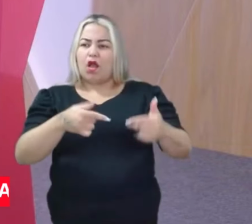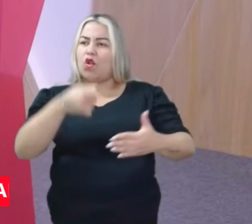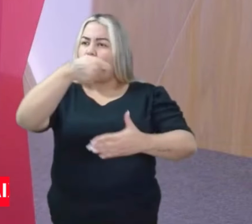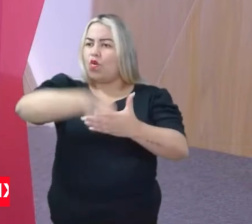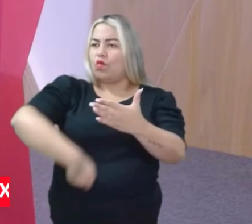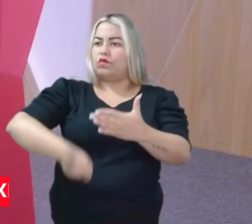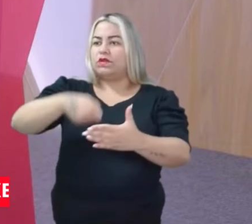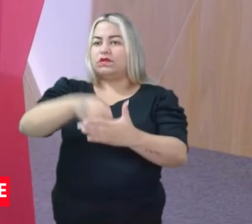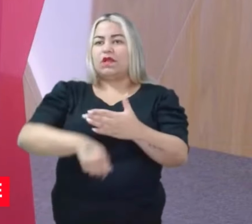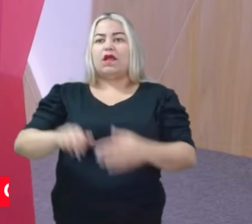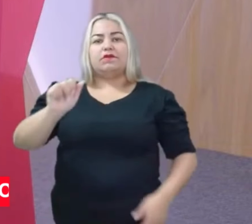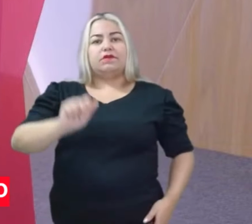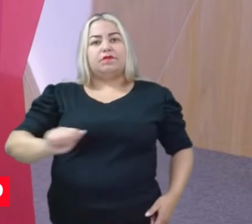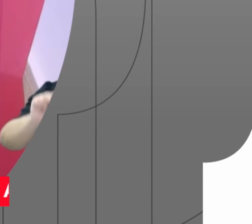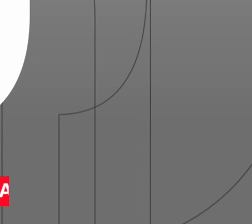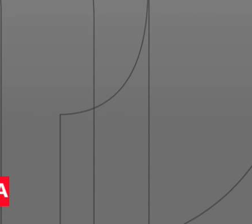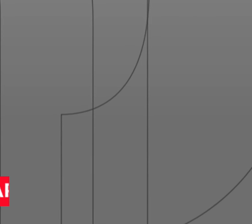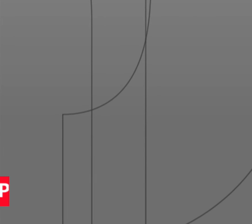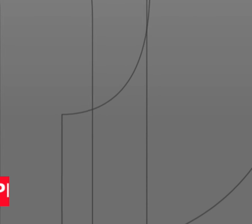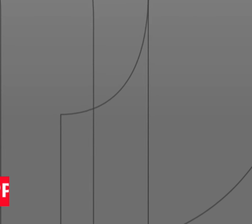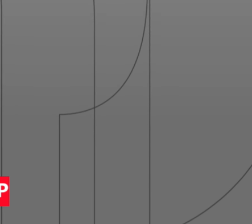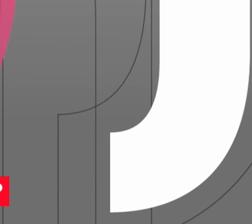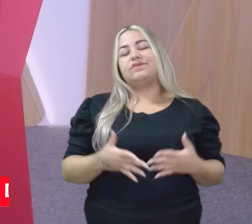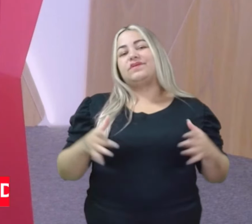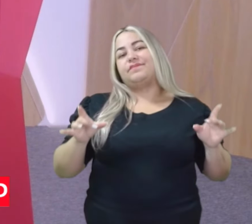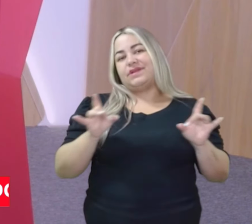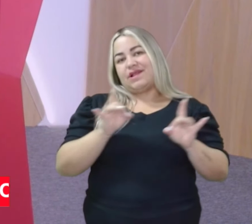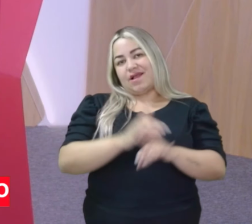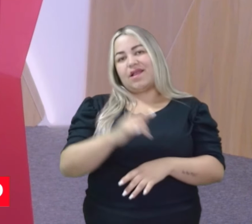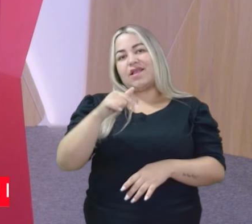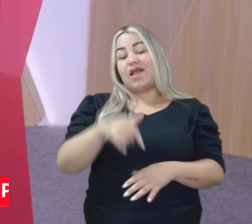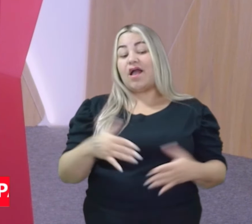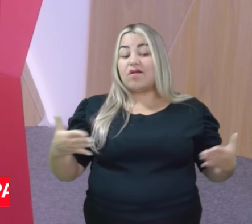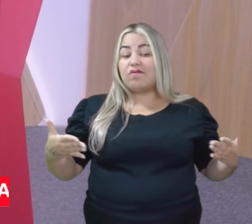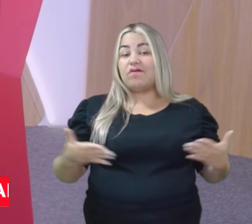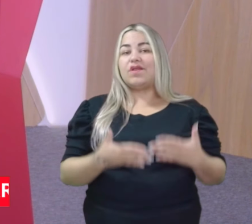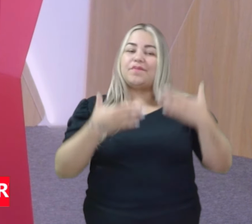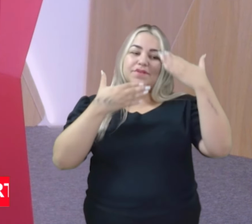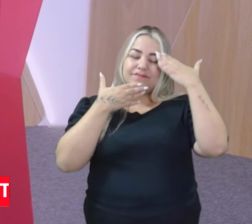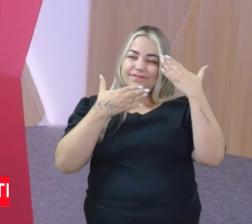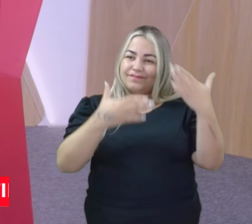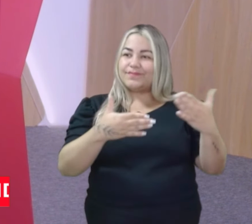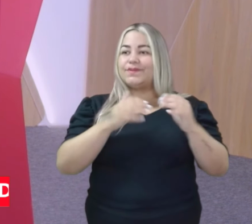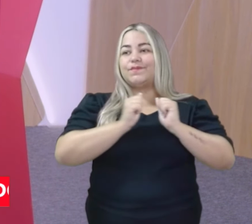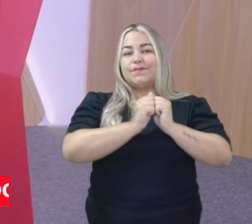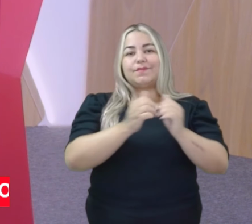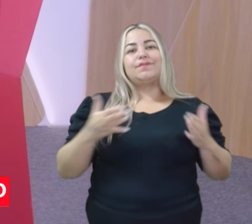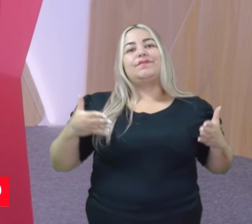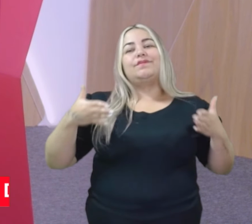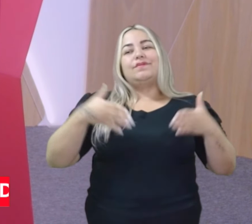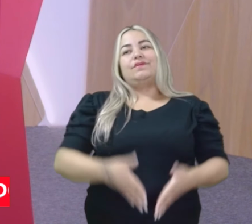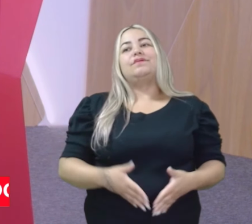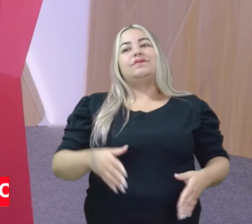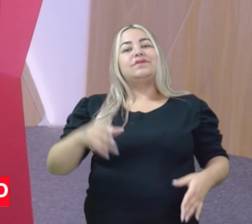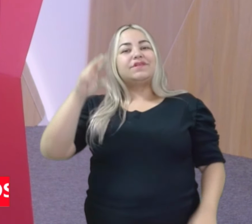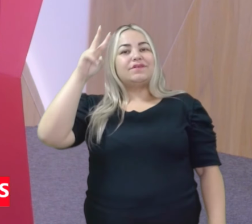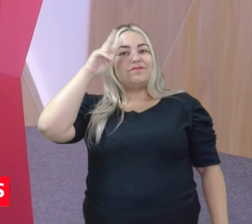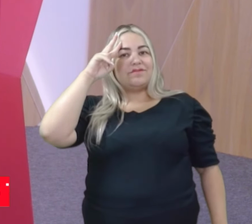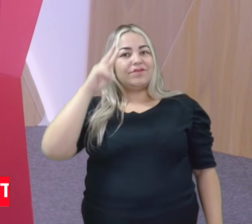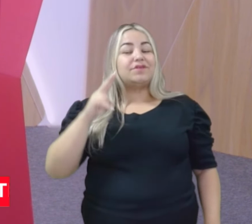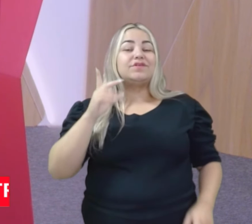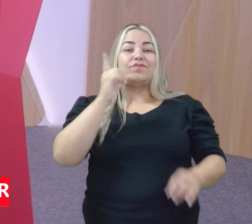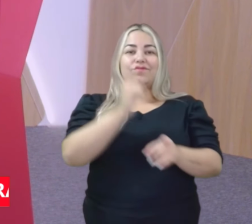na Assembleia de Minas, viu? Obrigado. O Jornal PT Brasil de hoje termina agora. Obrigado pela sua companhia e